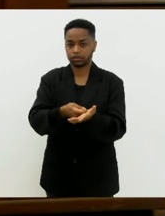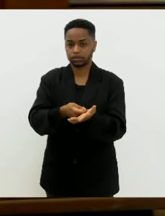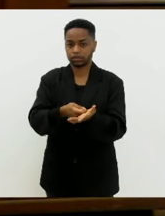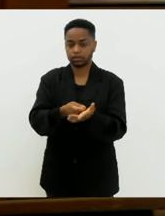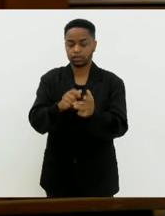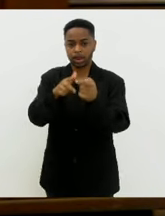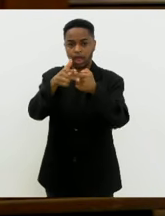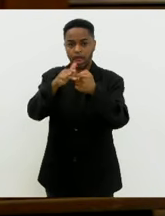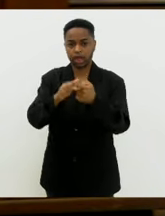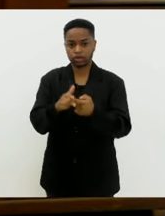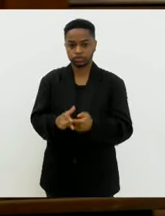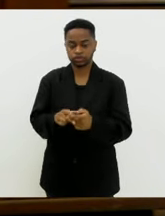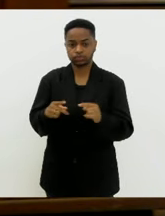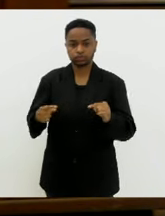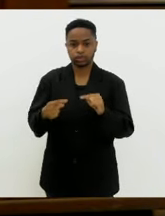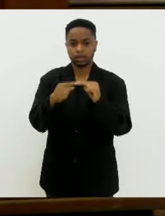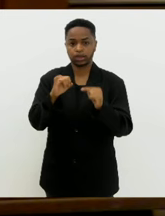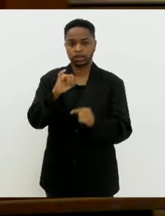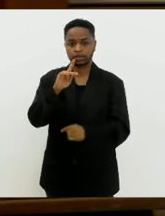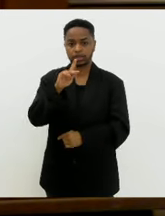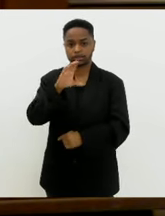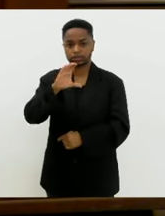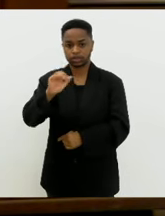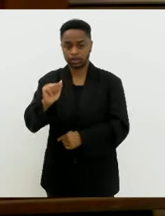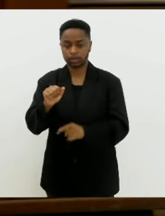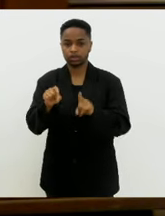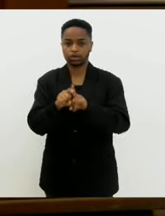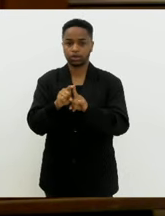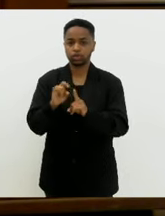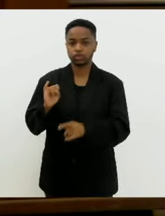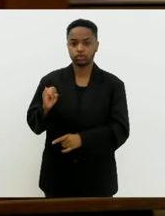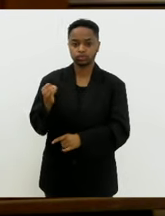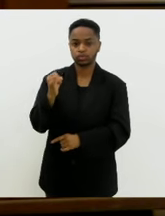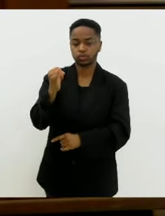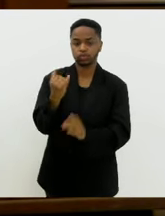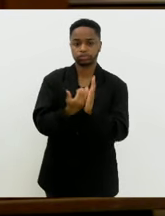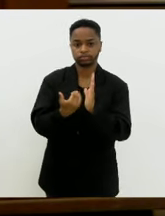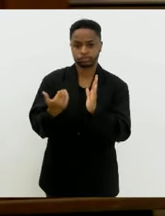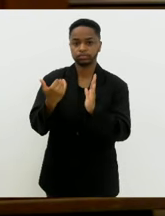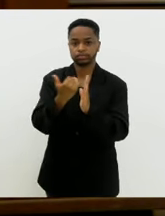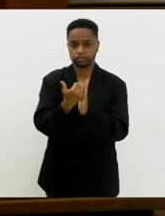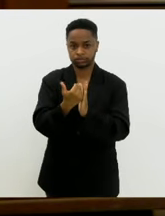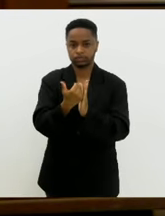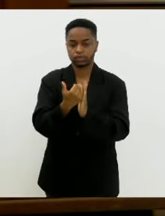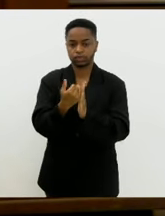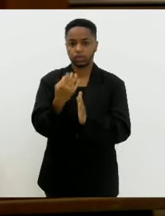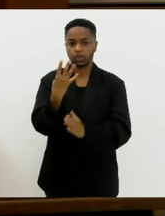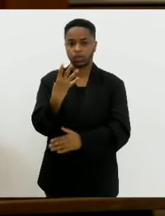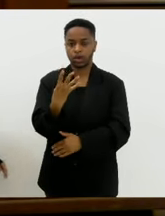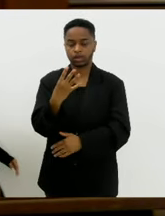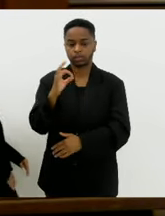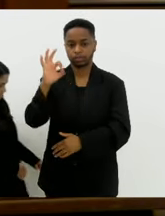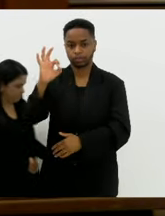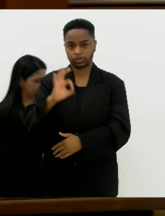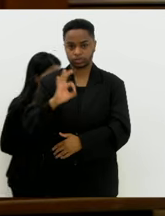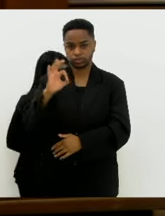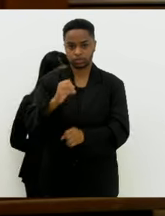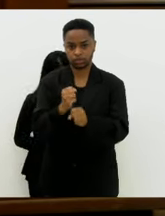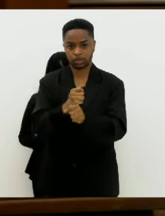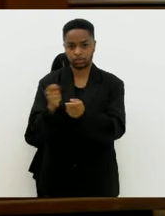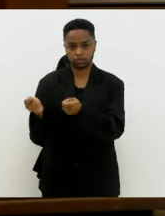reajustes pelo IPCA, mas uns juros escorchantes de 4% ao